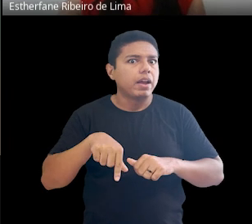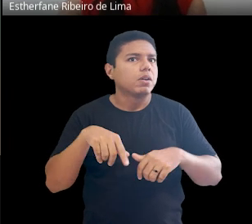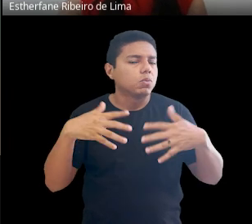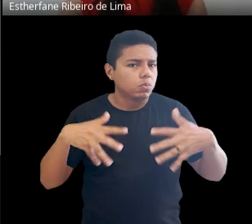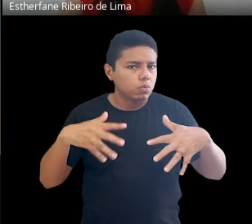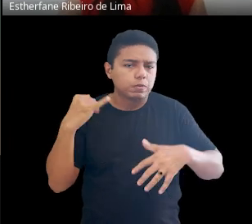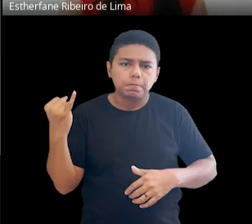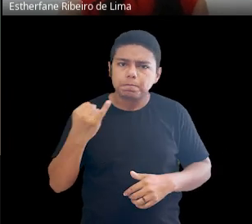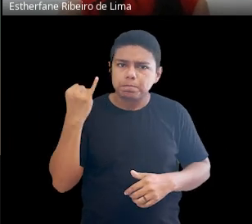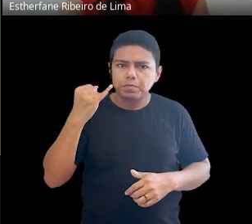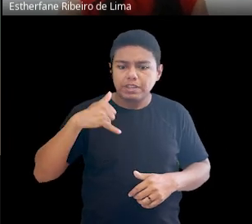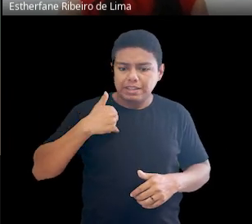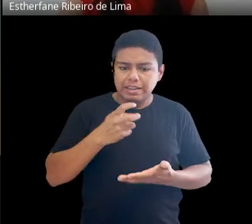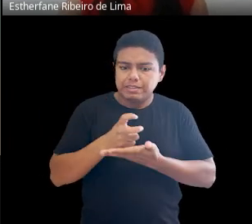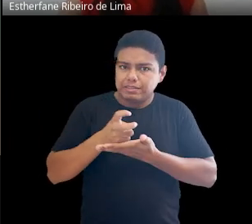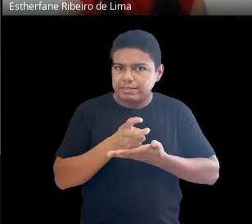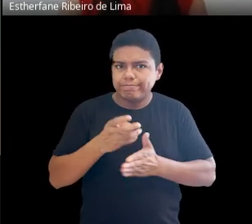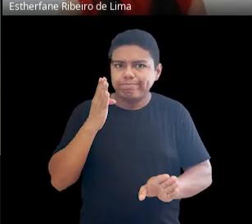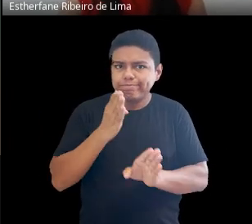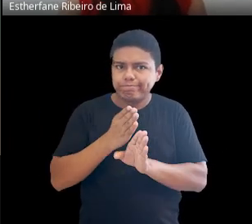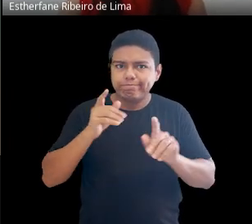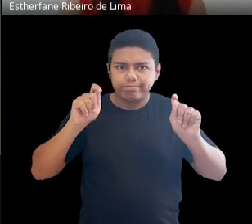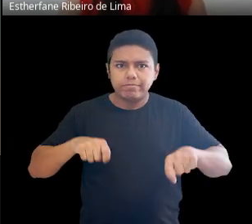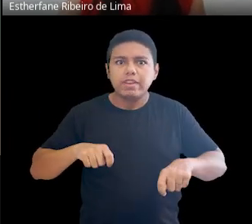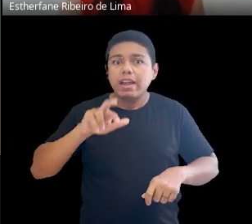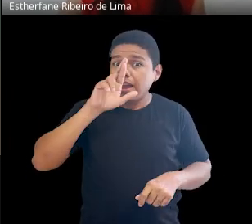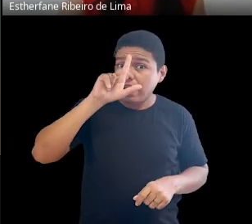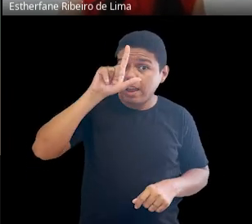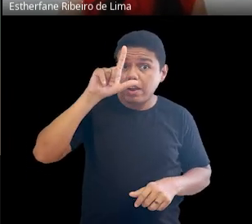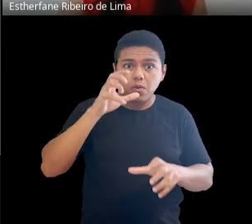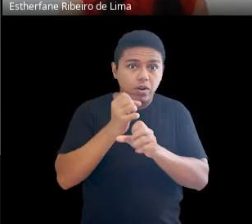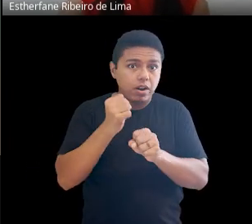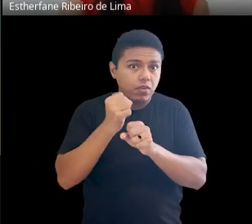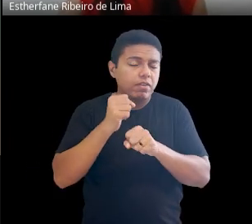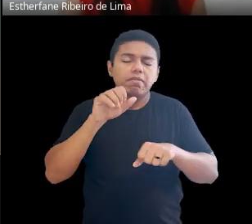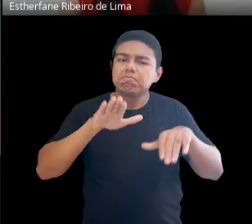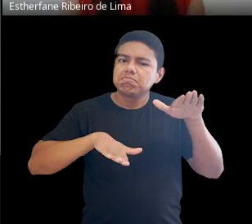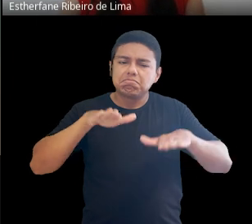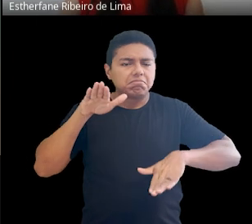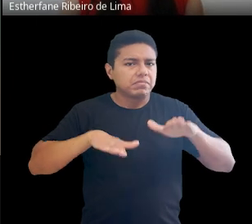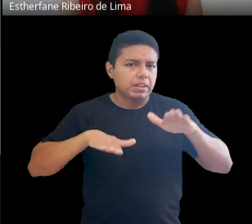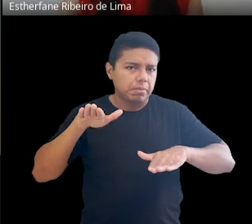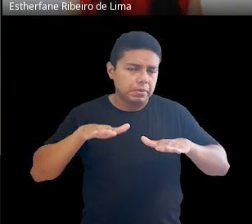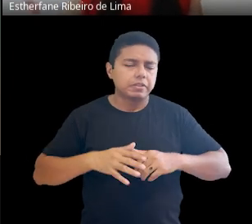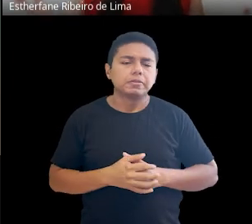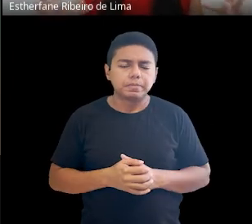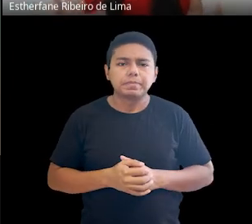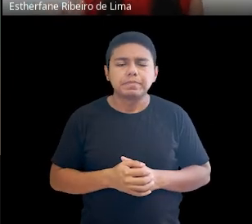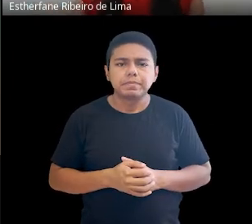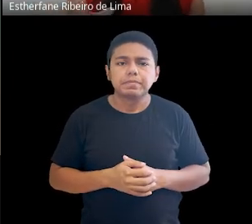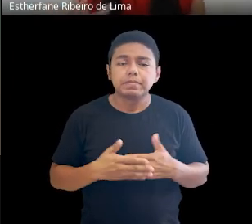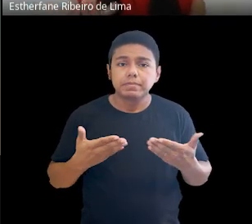datação mais acurada da idade gestacional. Então, a margem de erro desse cálculo vai variar de acordo com o trimestre da realização do exame. Então,